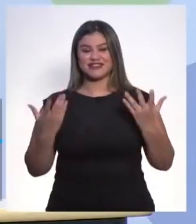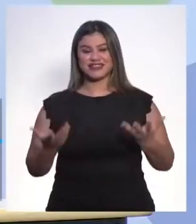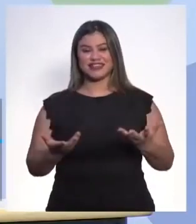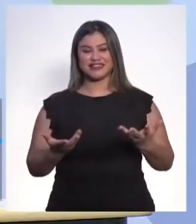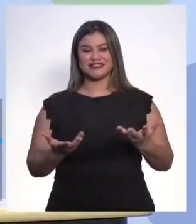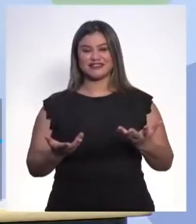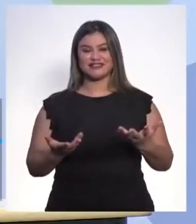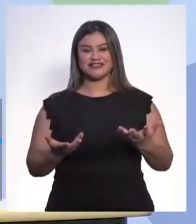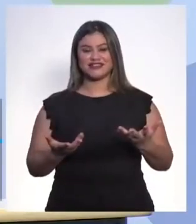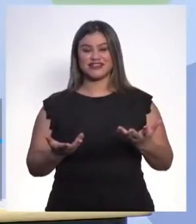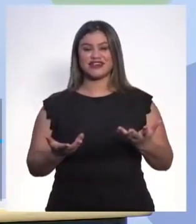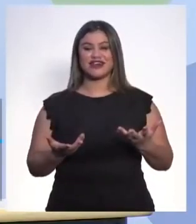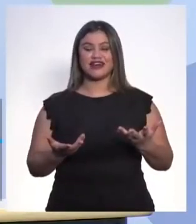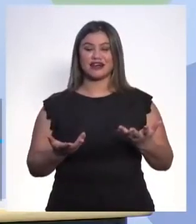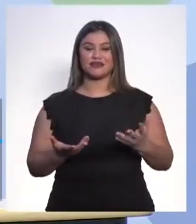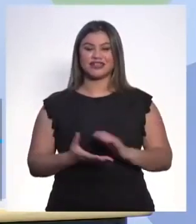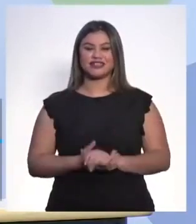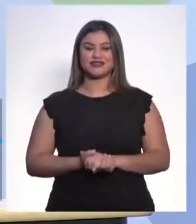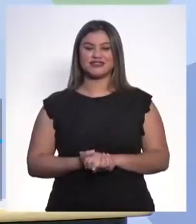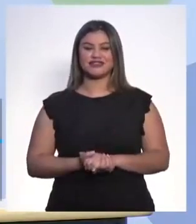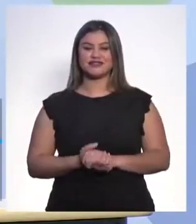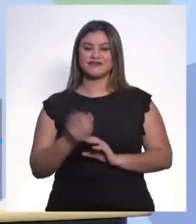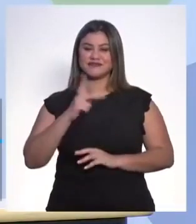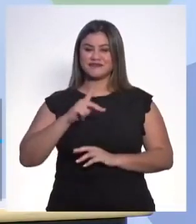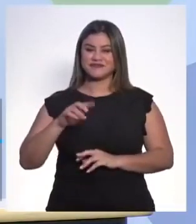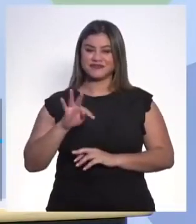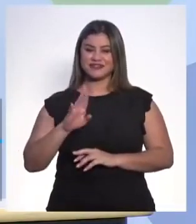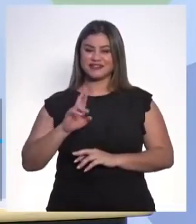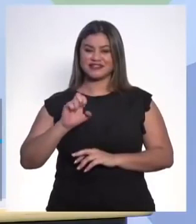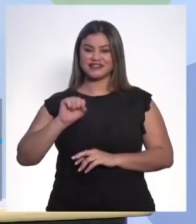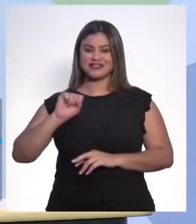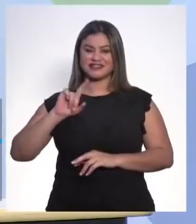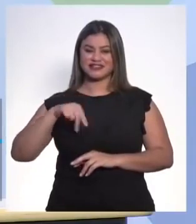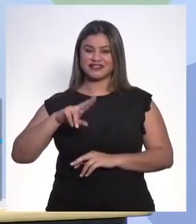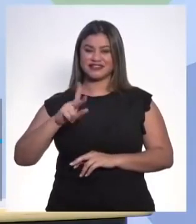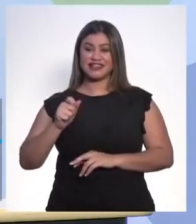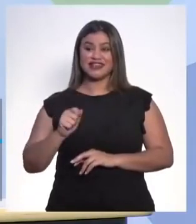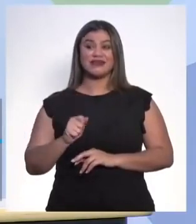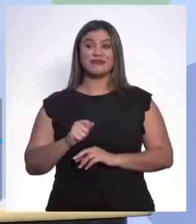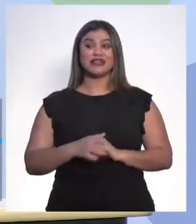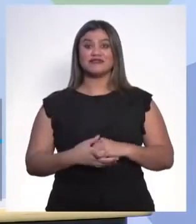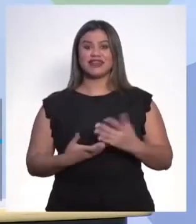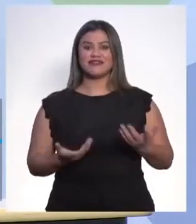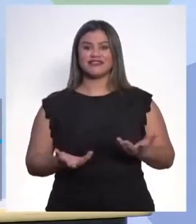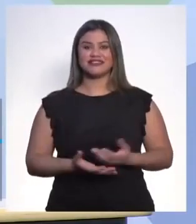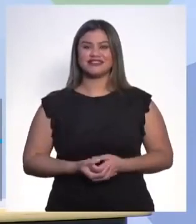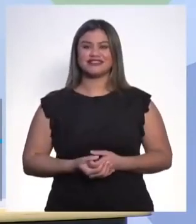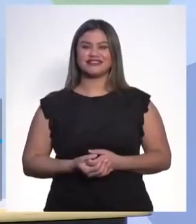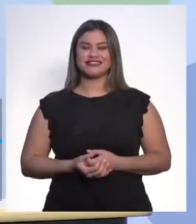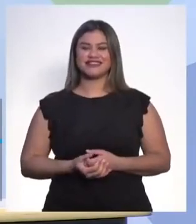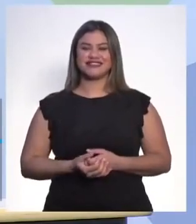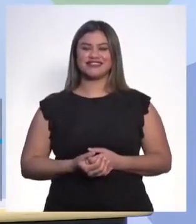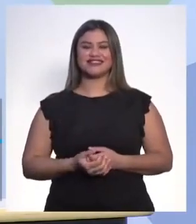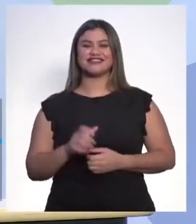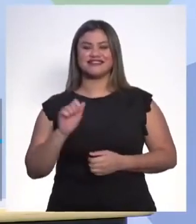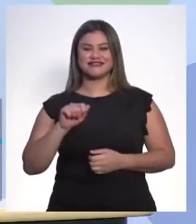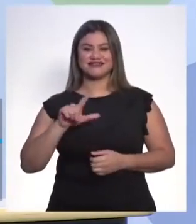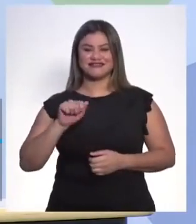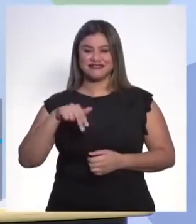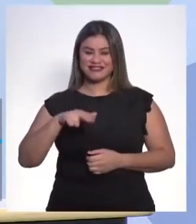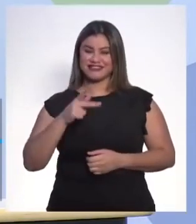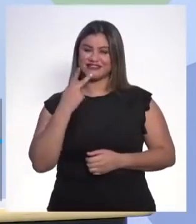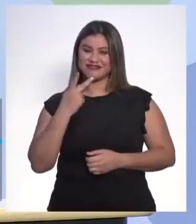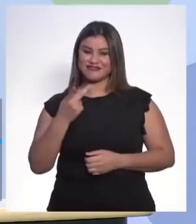Da Pro Maria José, é a Pro Terezinha. Jornal. Isso foi o Alan que disse. E